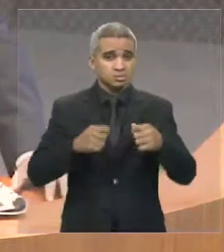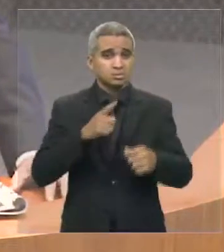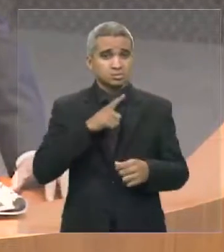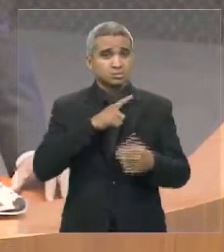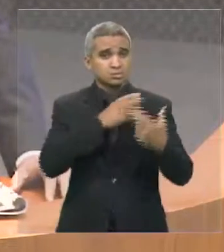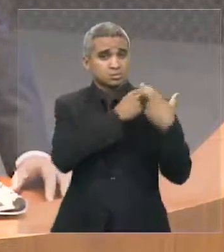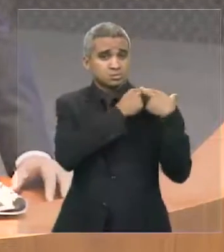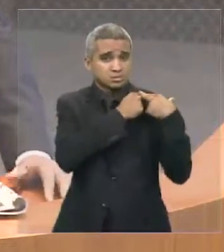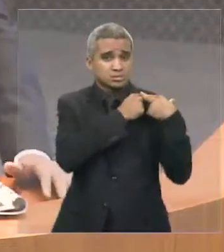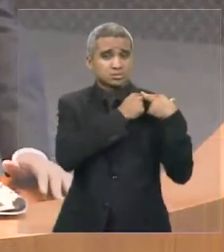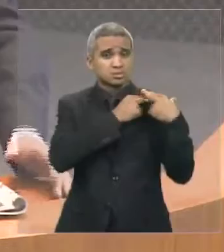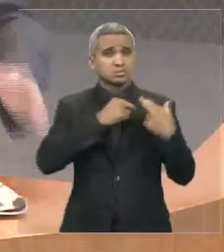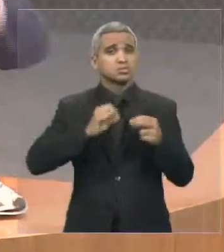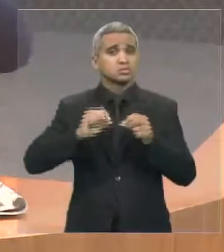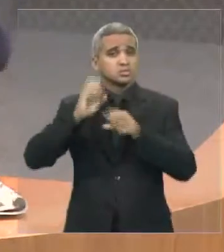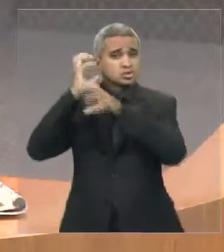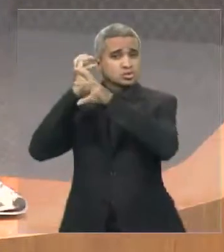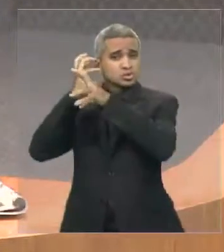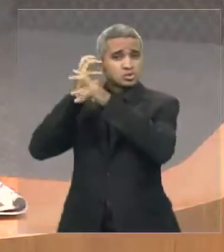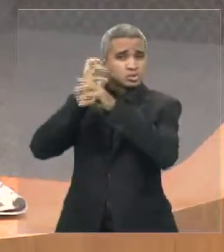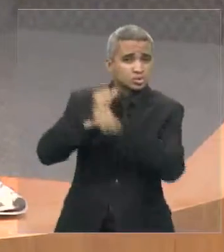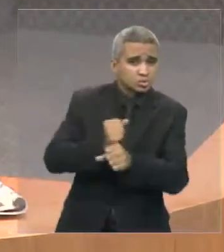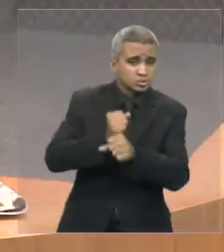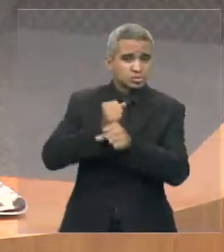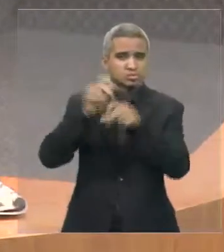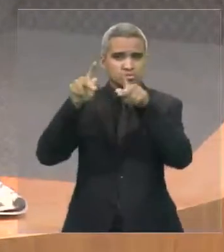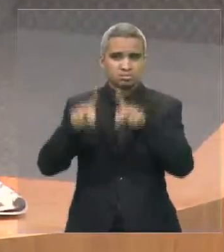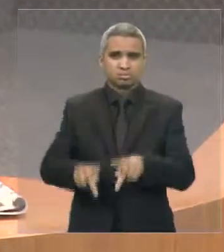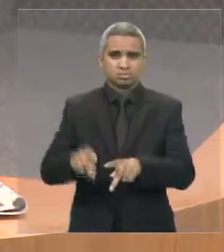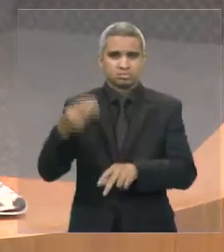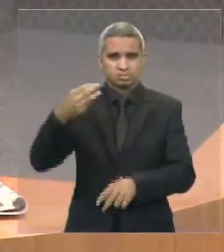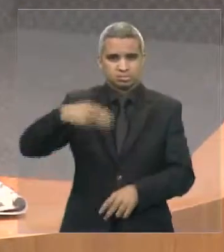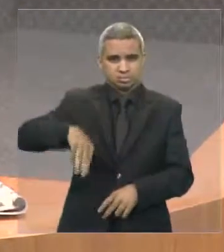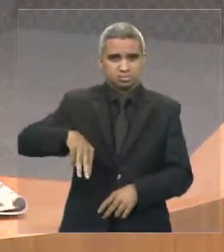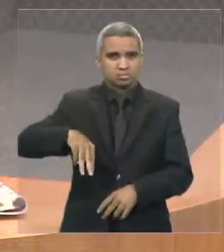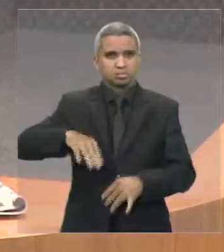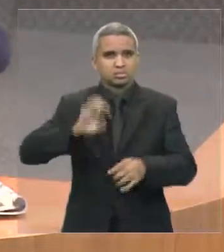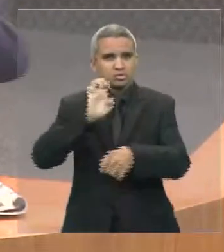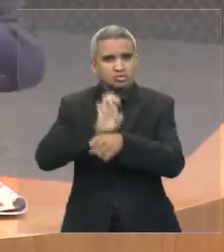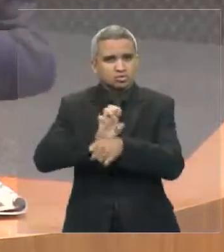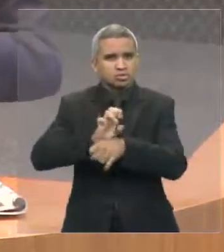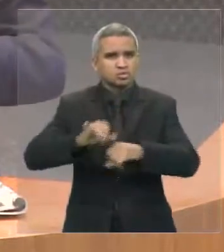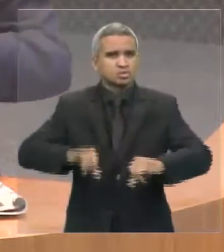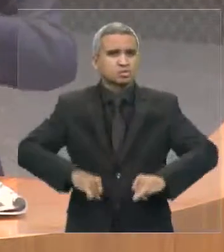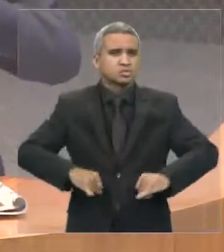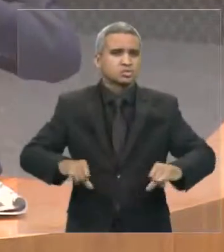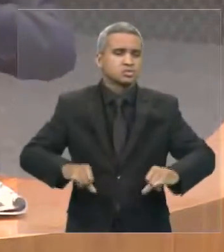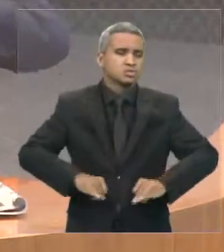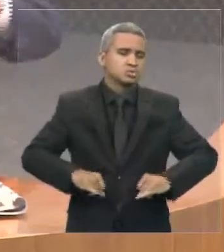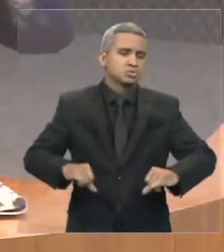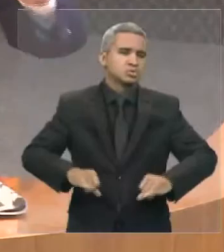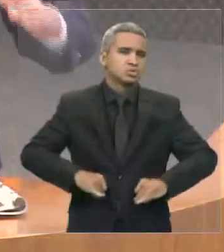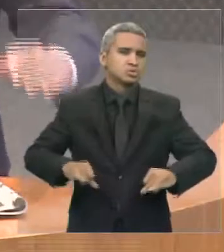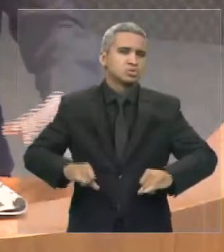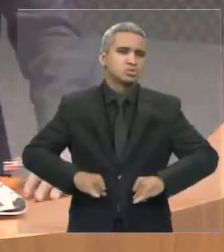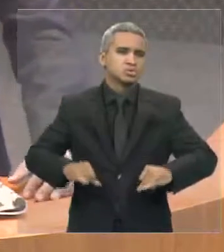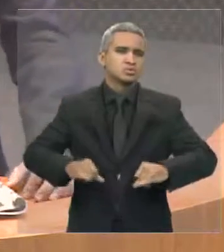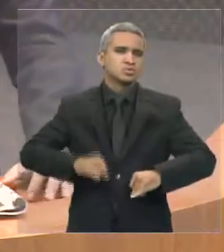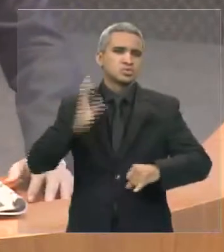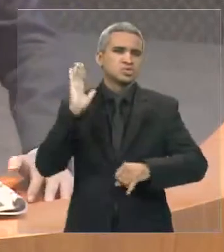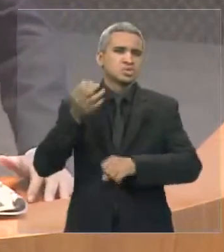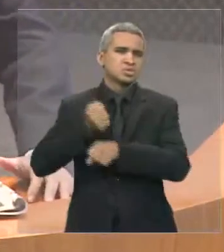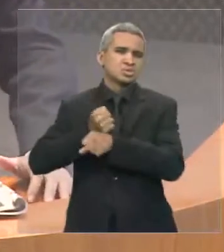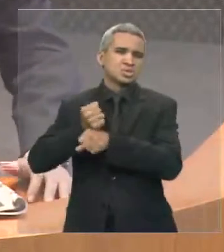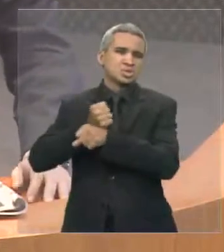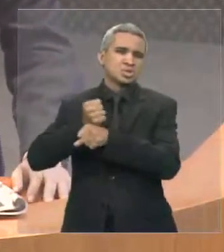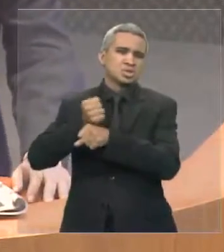com a história do povo do Maranhão, de um estado que sofre pelas mazelas sociais que foram acumuladas aí